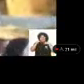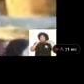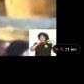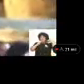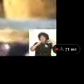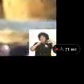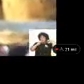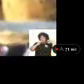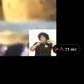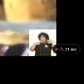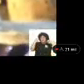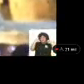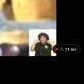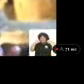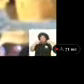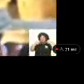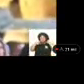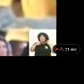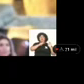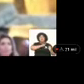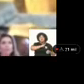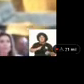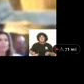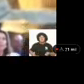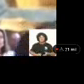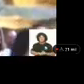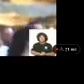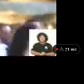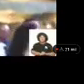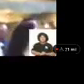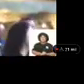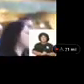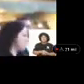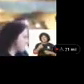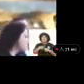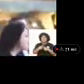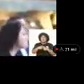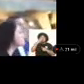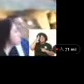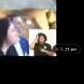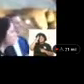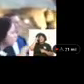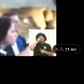pagam preço pela nossa nação, porque vocês conhecem a palavra de Deus.